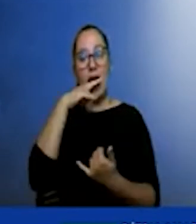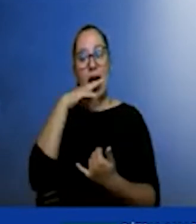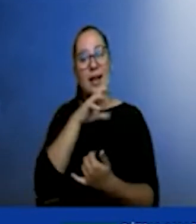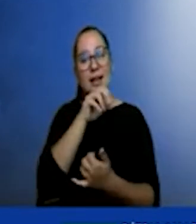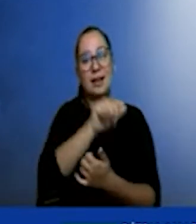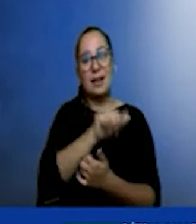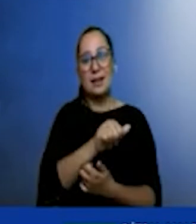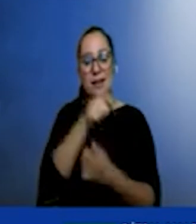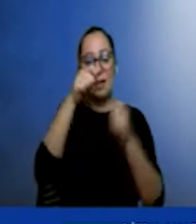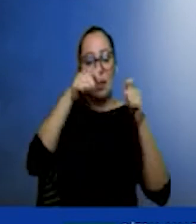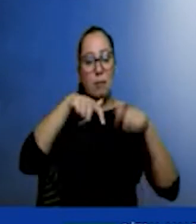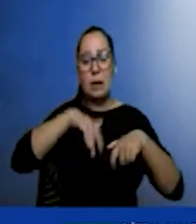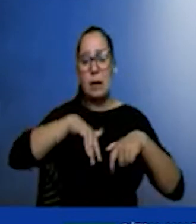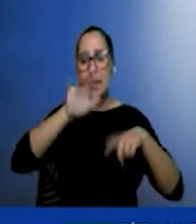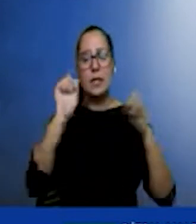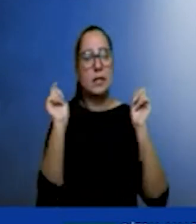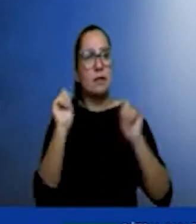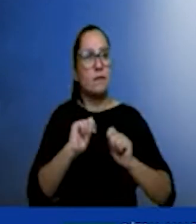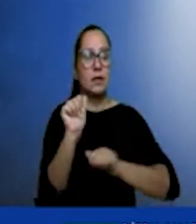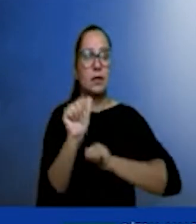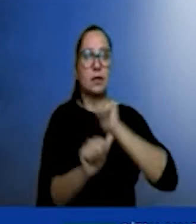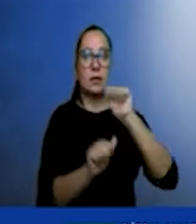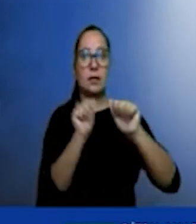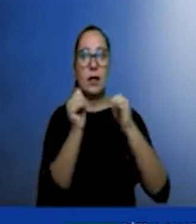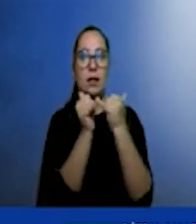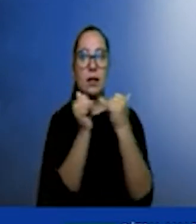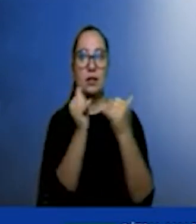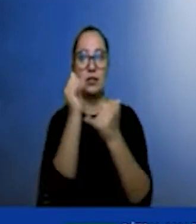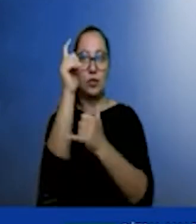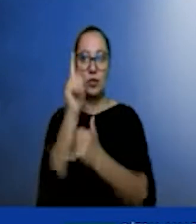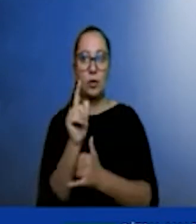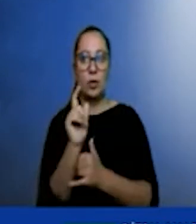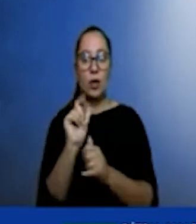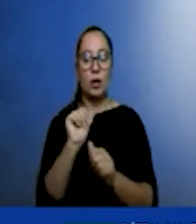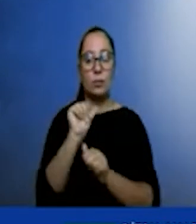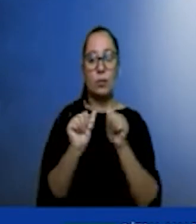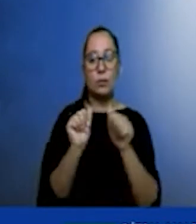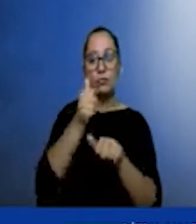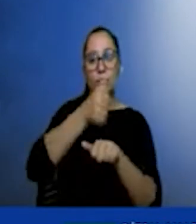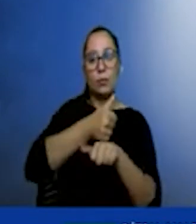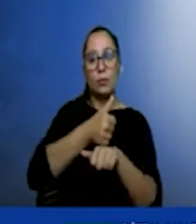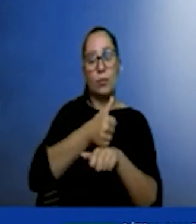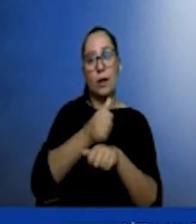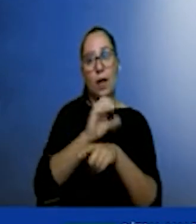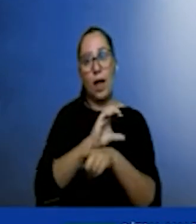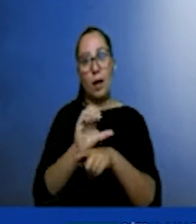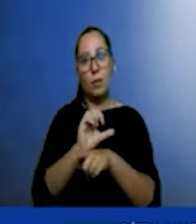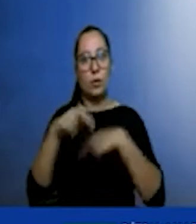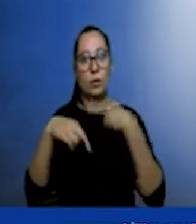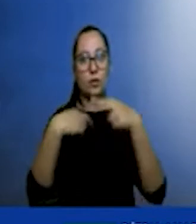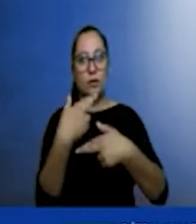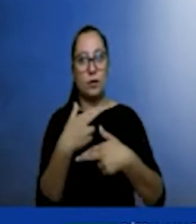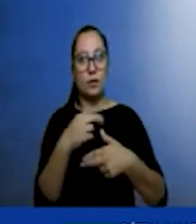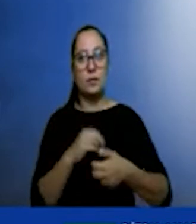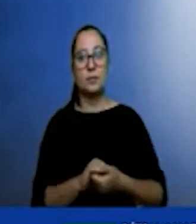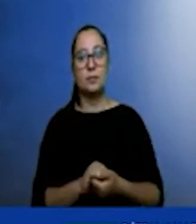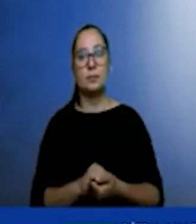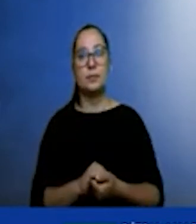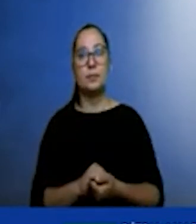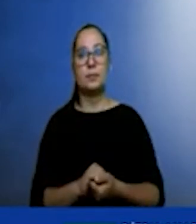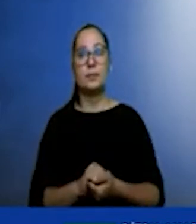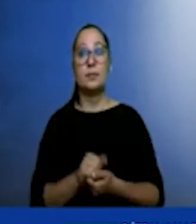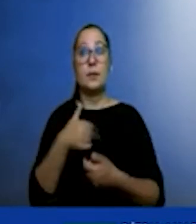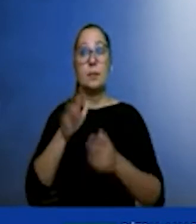eficiente na transformação de energia solar em carbono renovável. E quanto mais a gente amplia